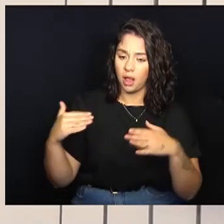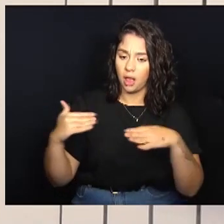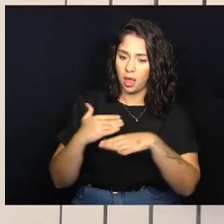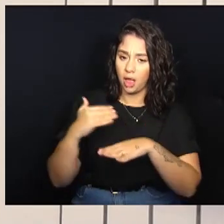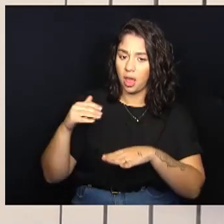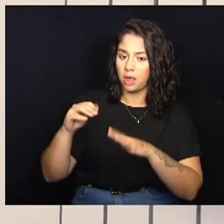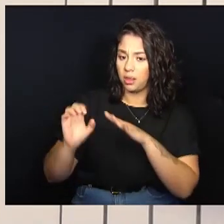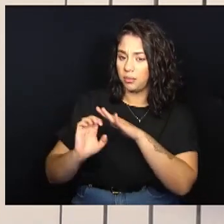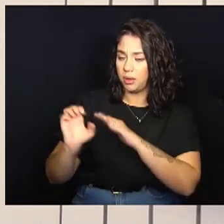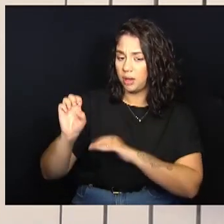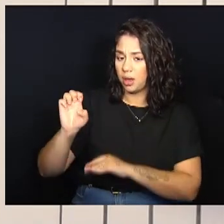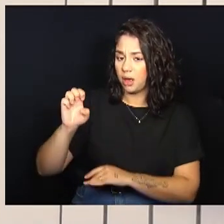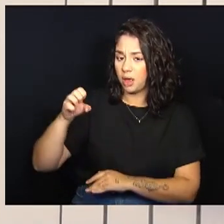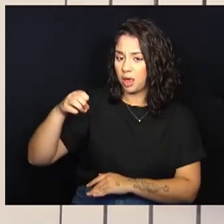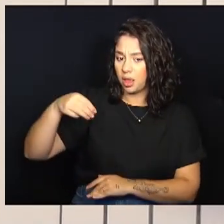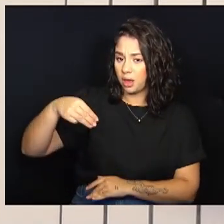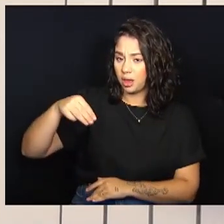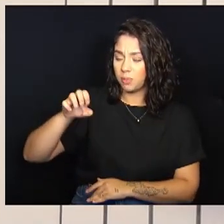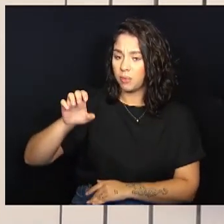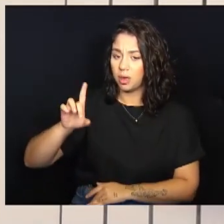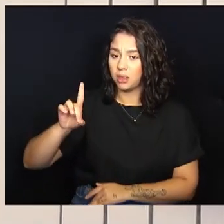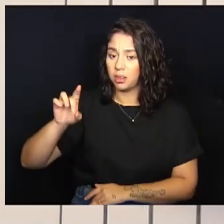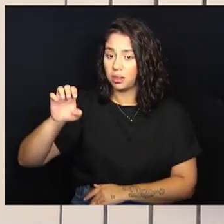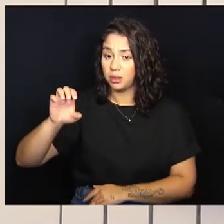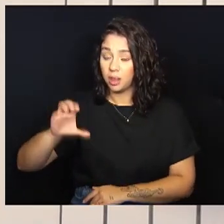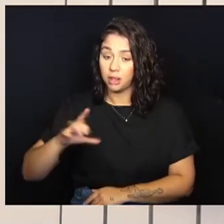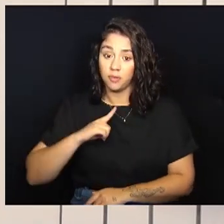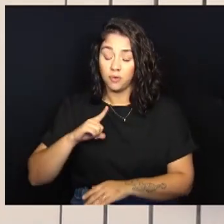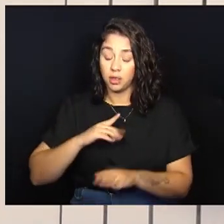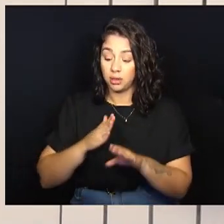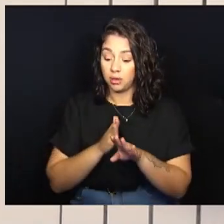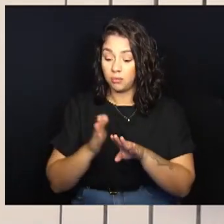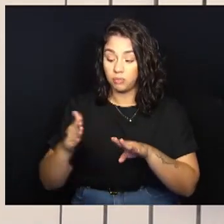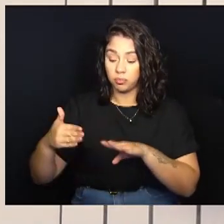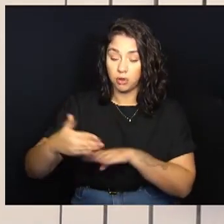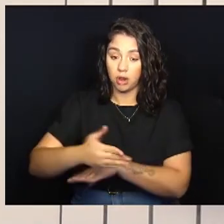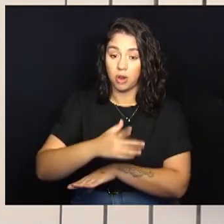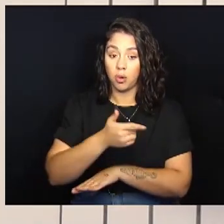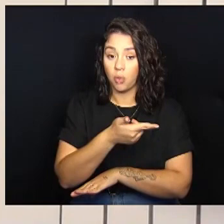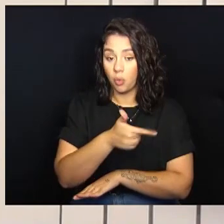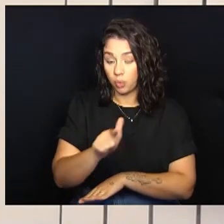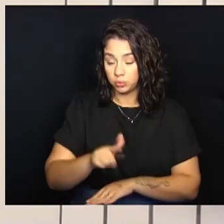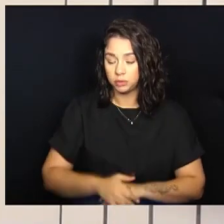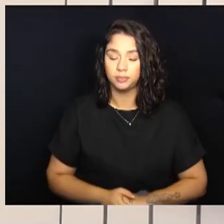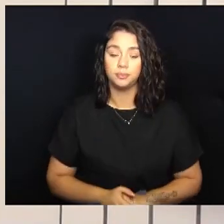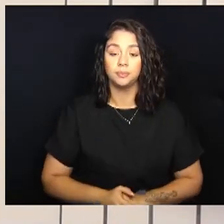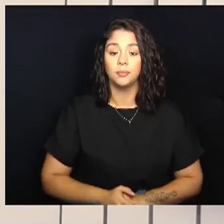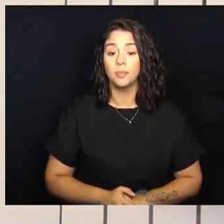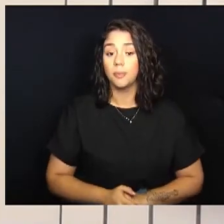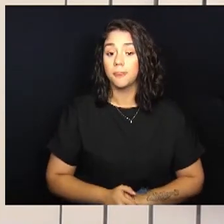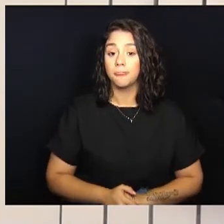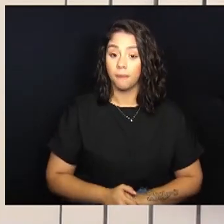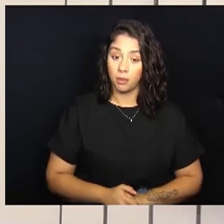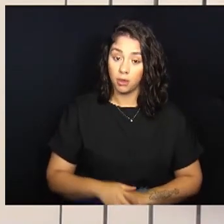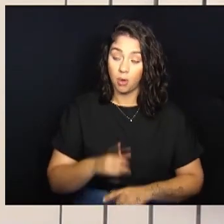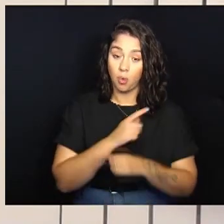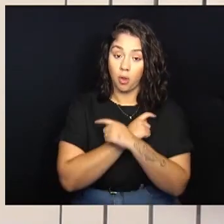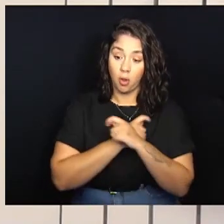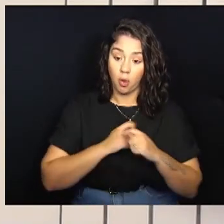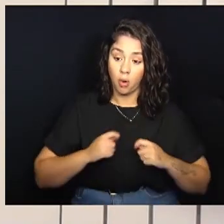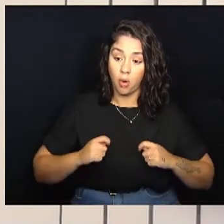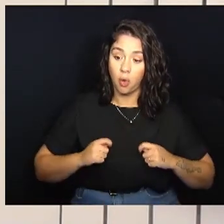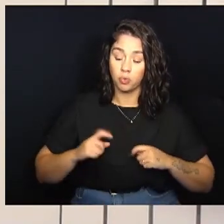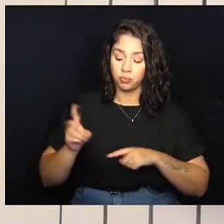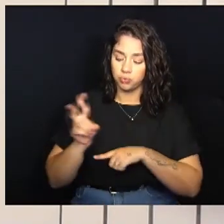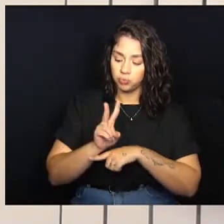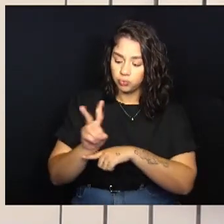ruas Aquidaban, Avenidas Glicério e a Uruguaiana também. Agentes de mobilidade urbana monitoram